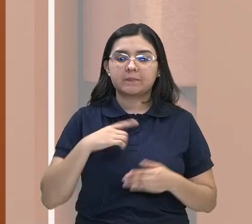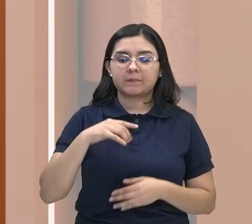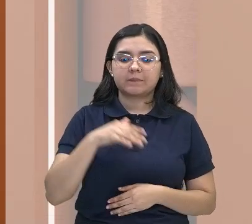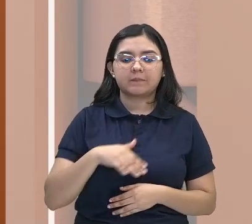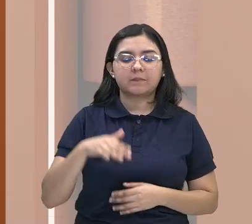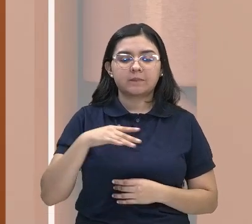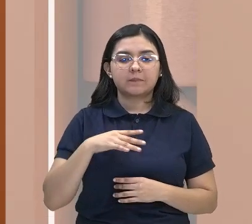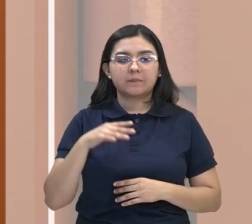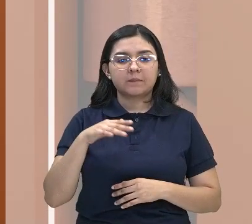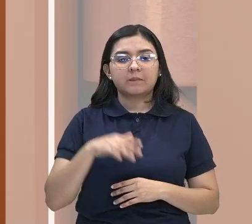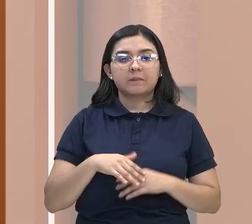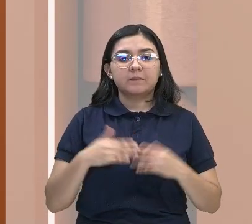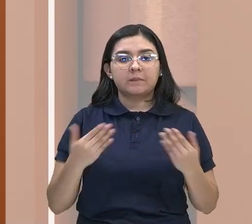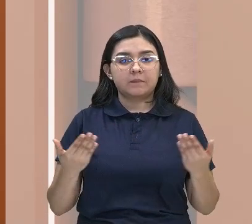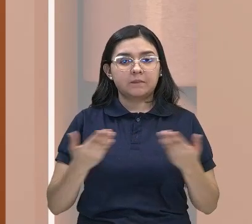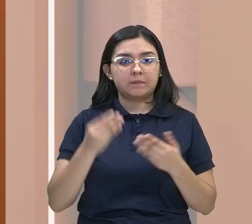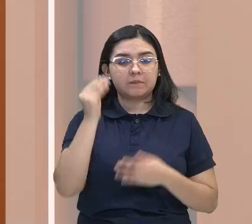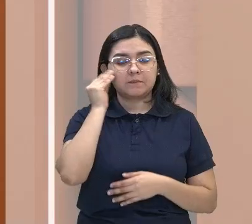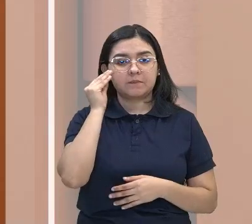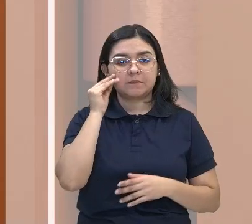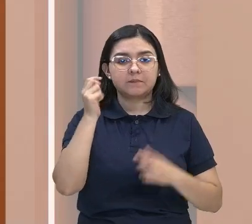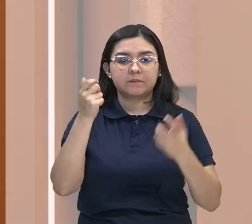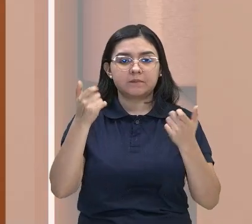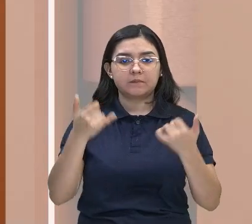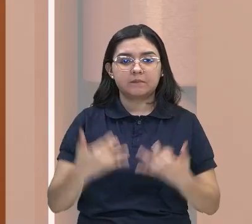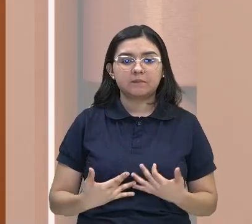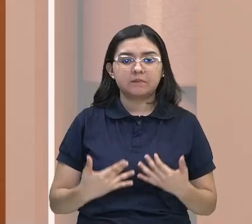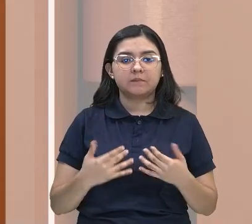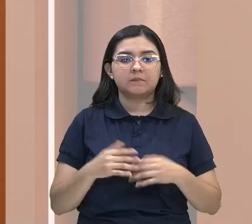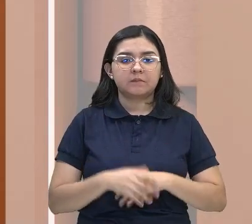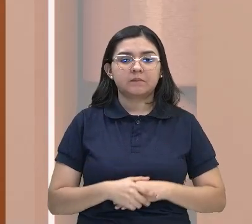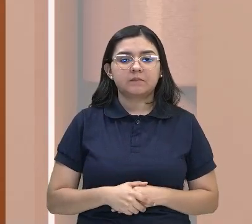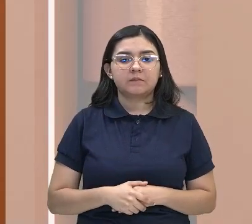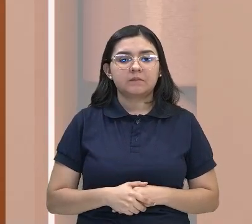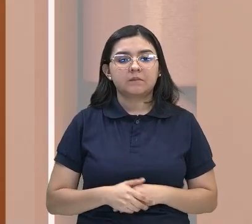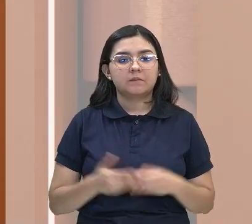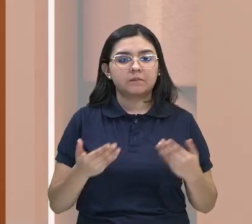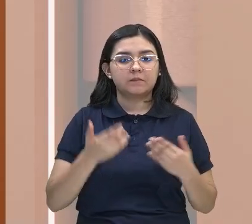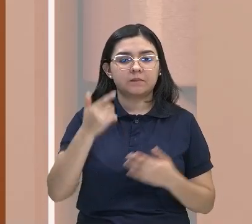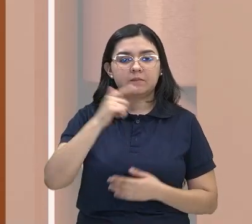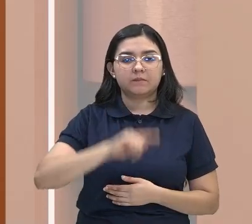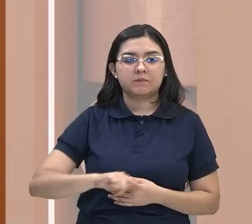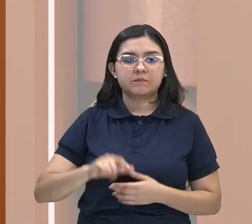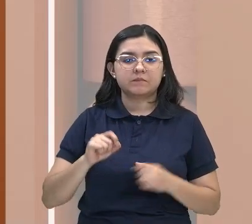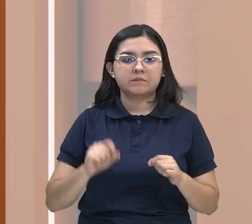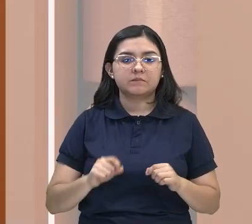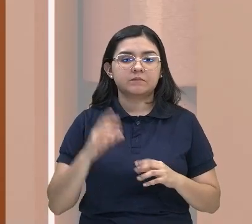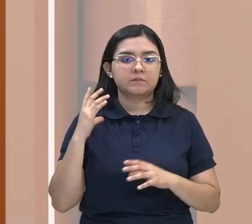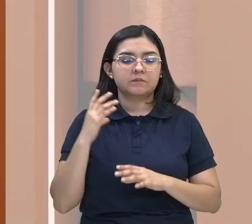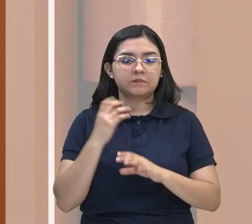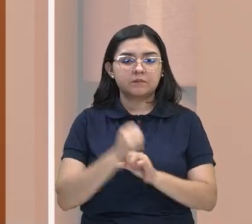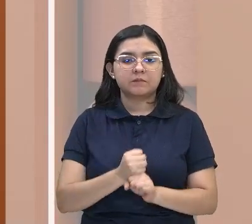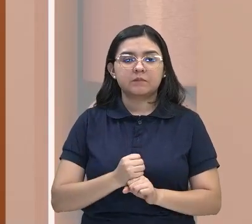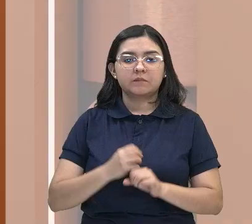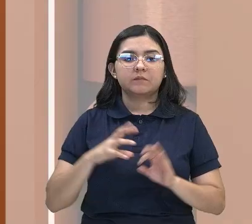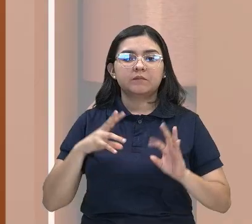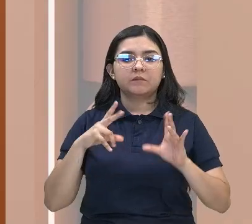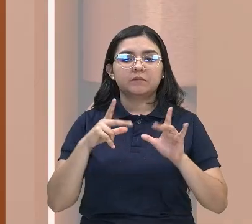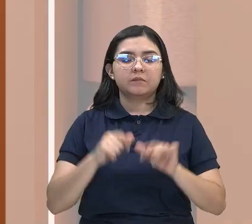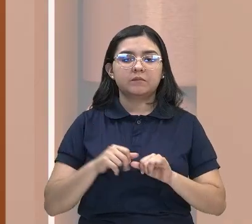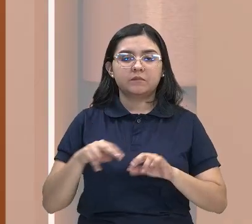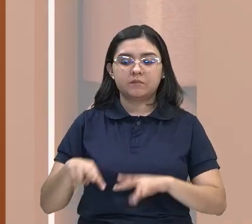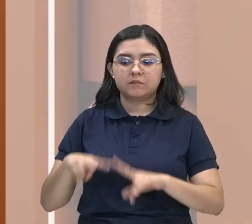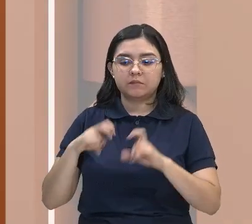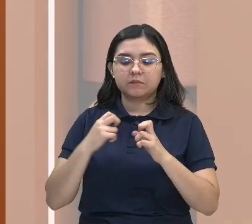ambiental. Vejam bem, nós falamos, frisamos e vamos repetir aqui na nossa revisão. Tudo que se tira do